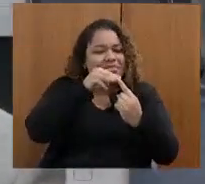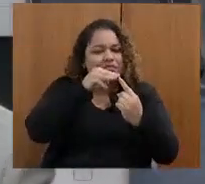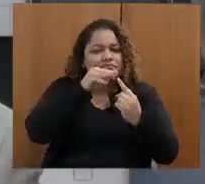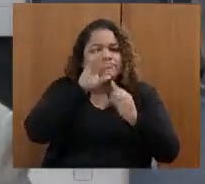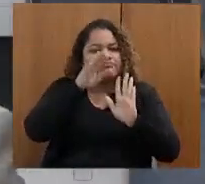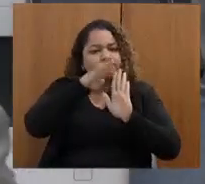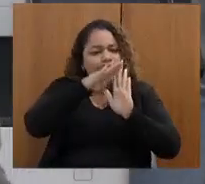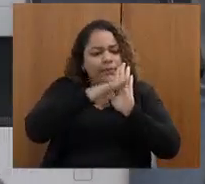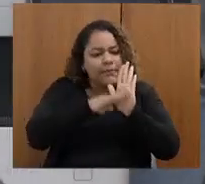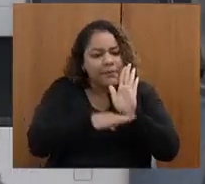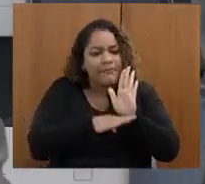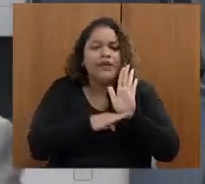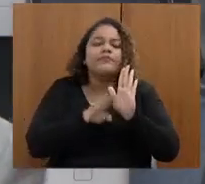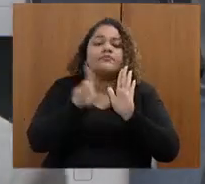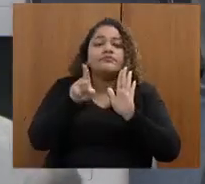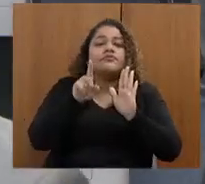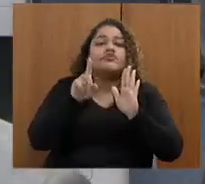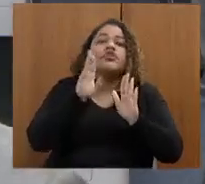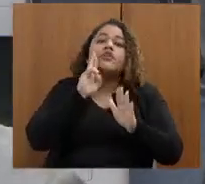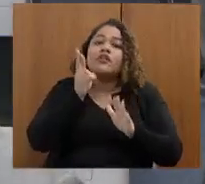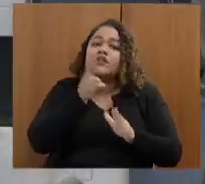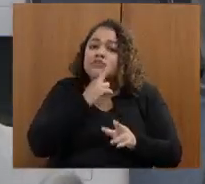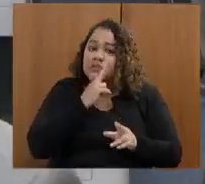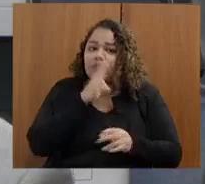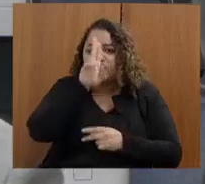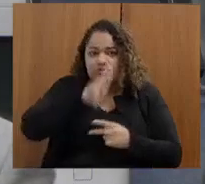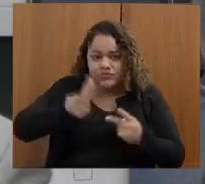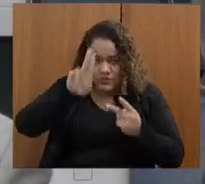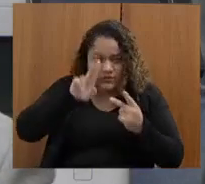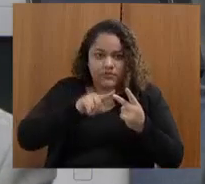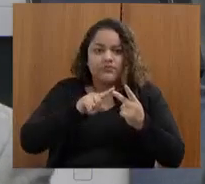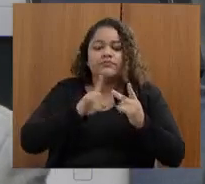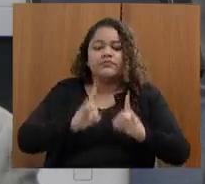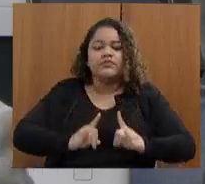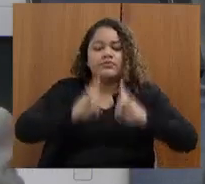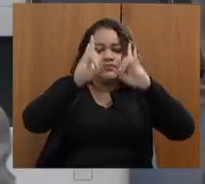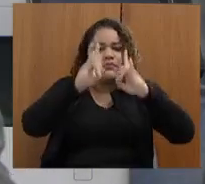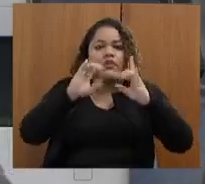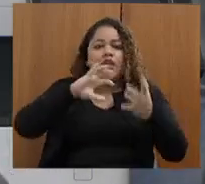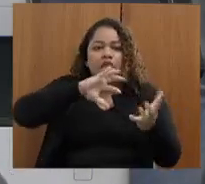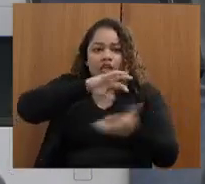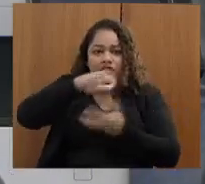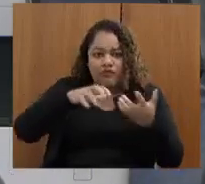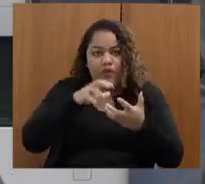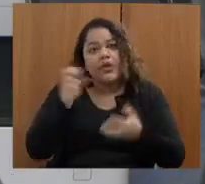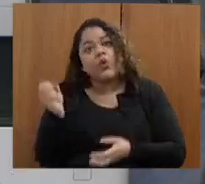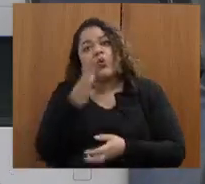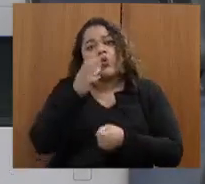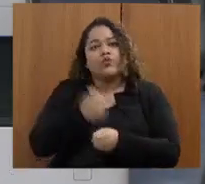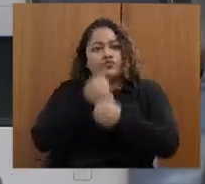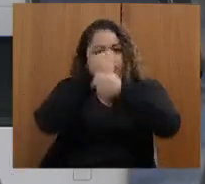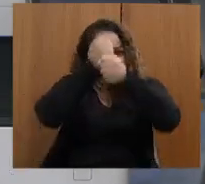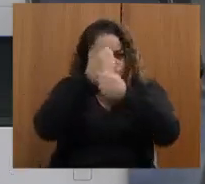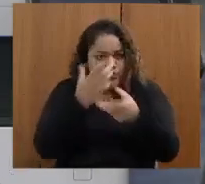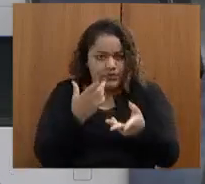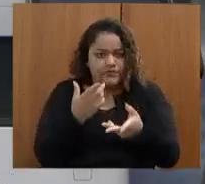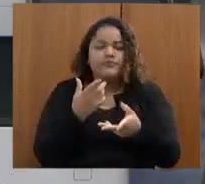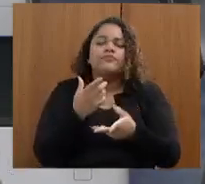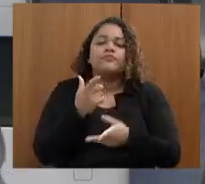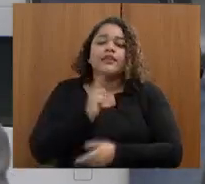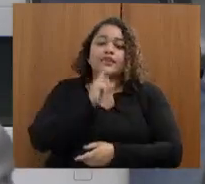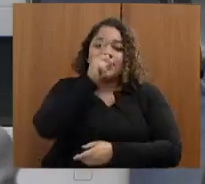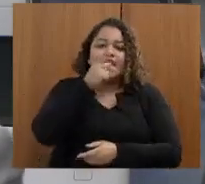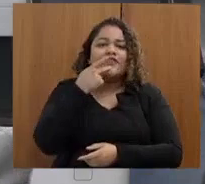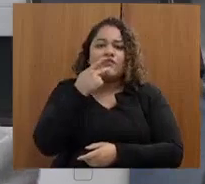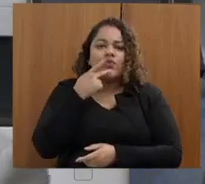investimentos dos novos prédios públicos que as Universidades precisam a unidade de Passos nós temos um novo Campo Síria que